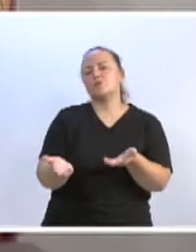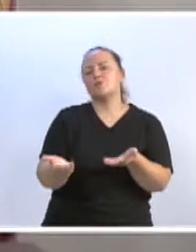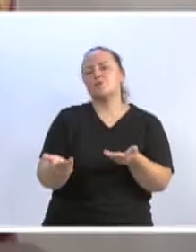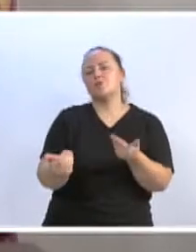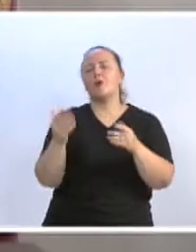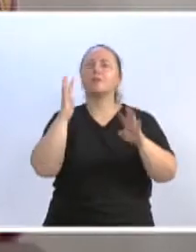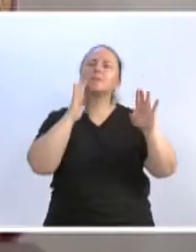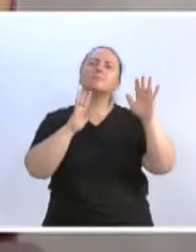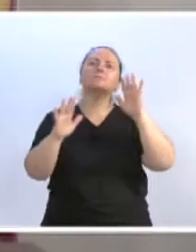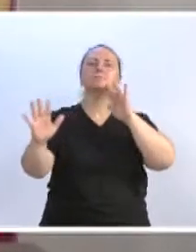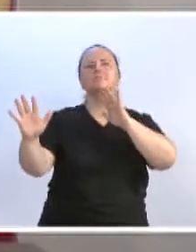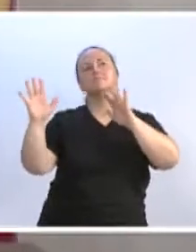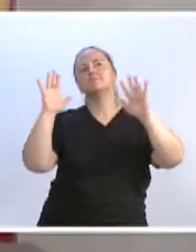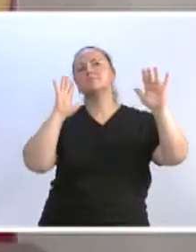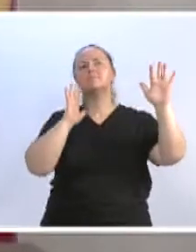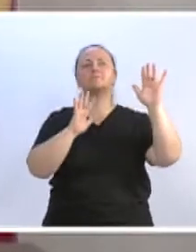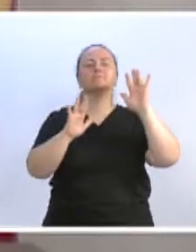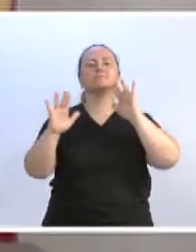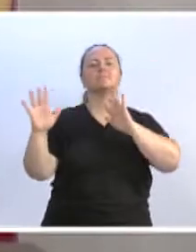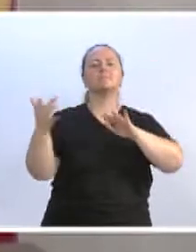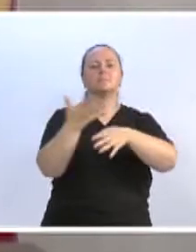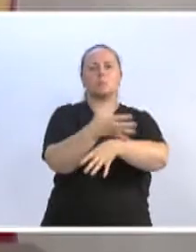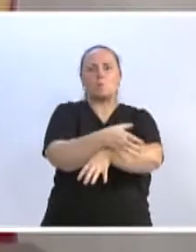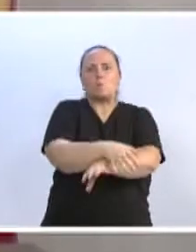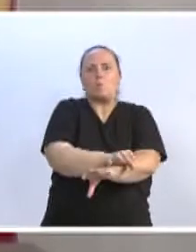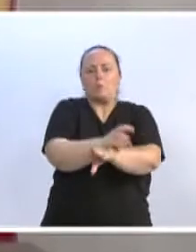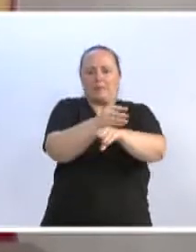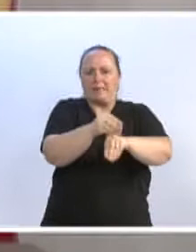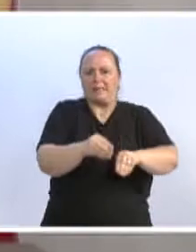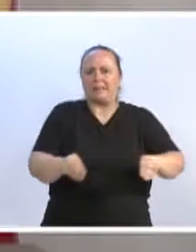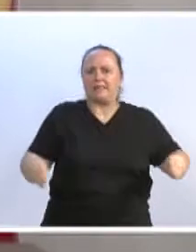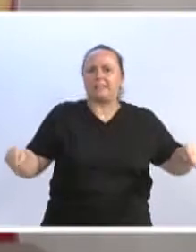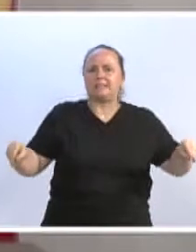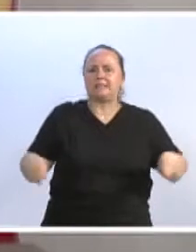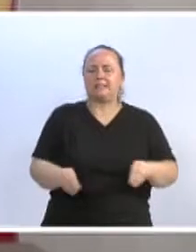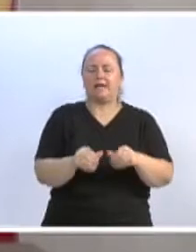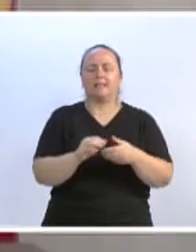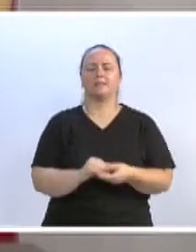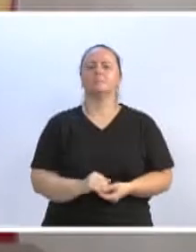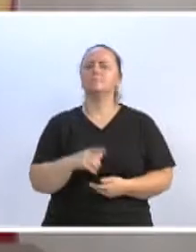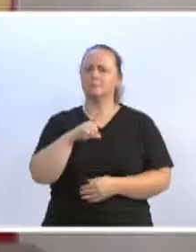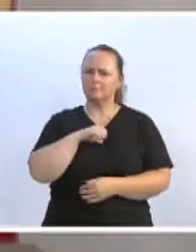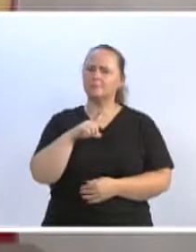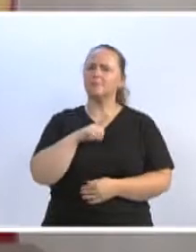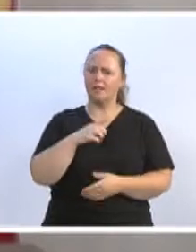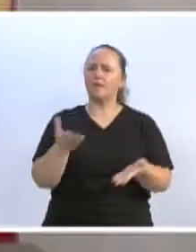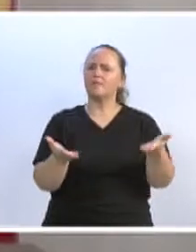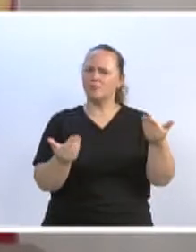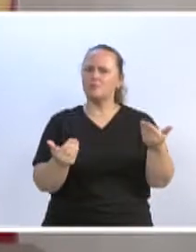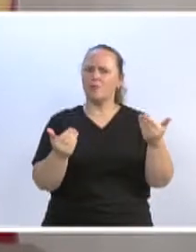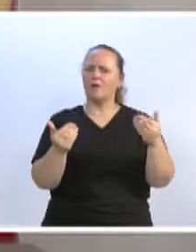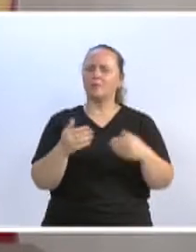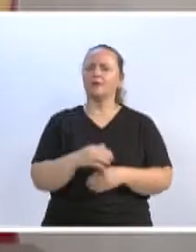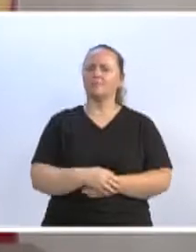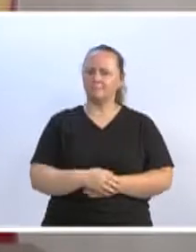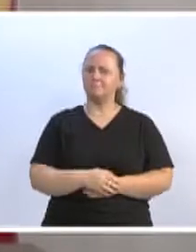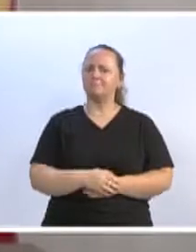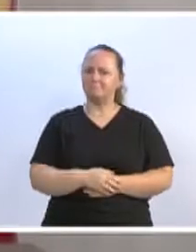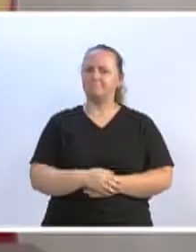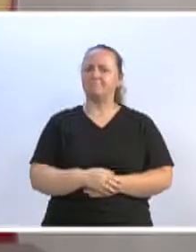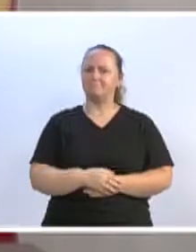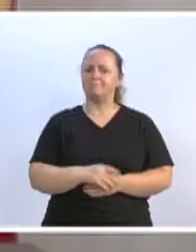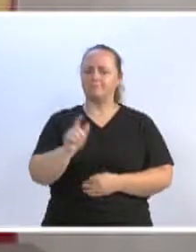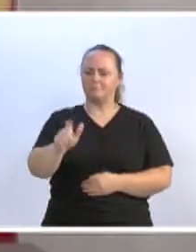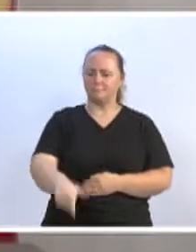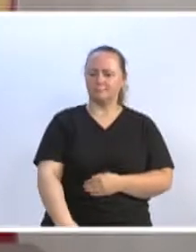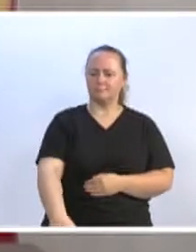coisa, eu não sei com que ele se distraiu naquele deserto. E as suas cabras, um jovem pastor, as suas cabras,